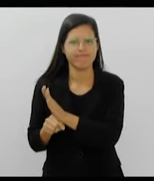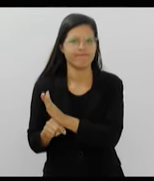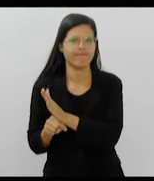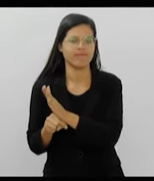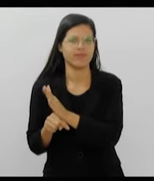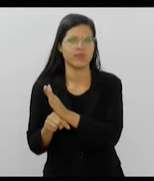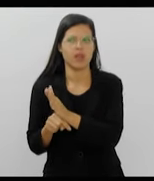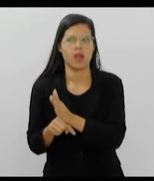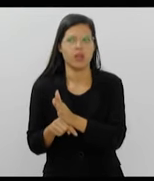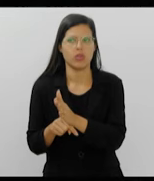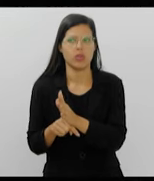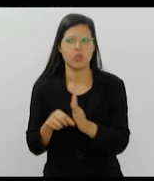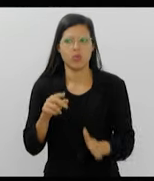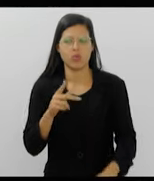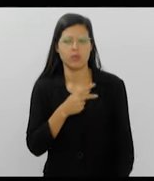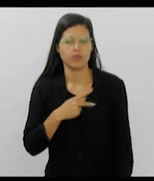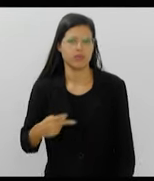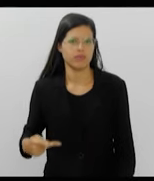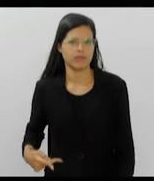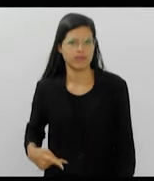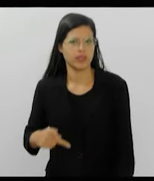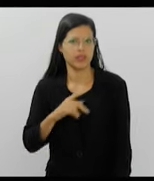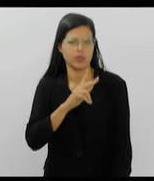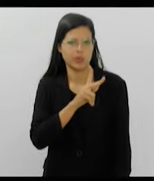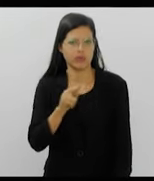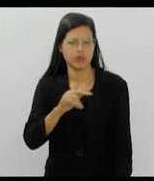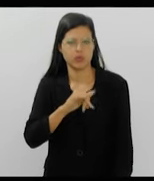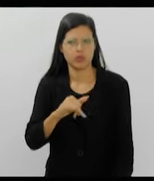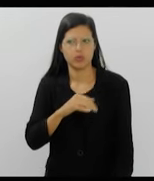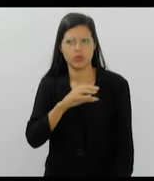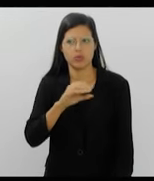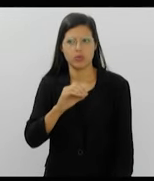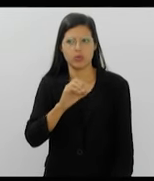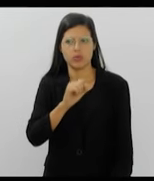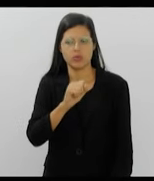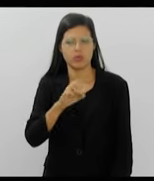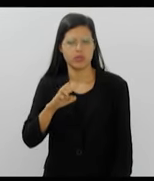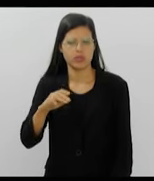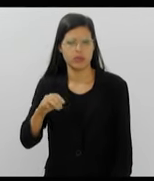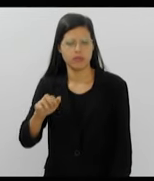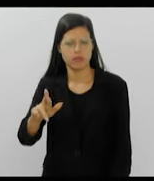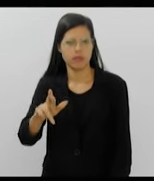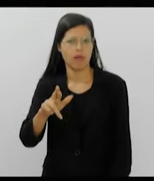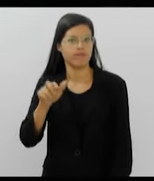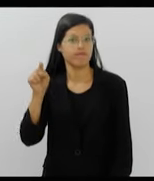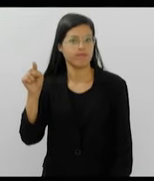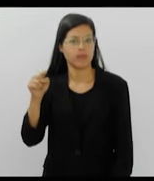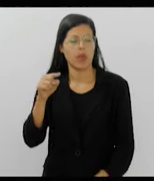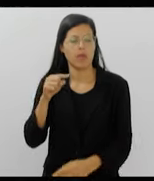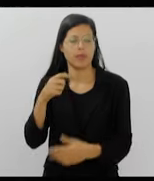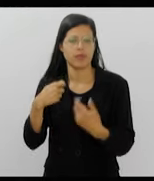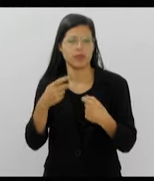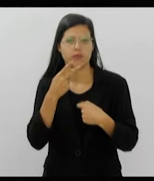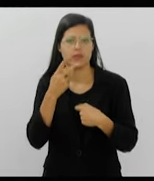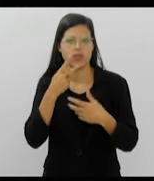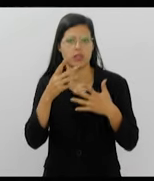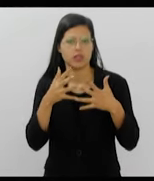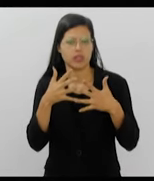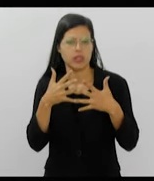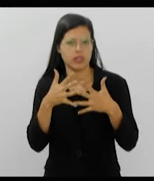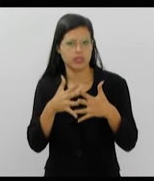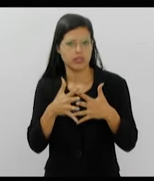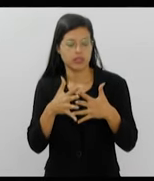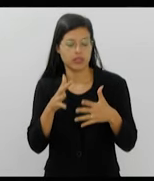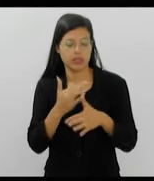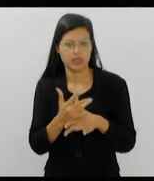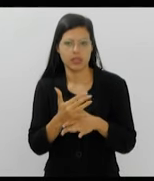presidente, professor Josemar, de falar da cidade de Petrópolis, onde a gente teve o prefeito interino e